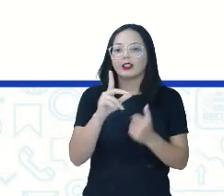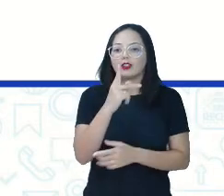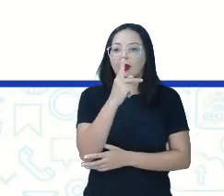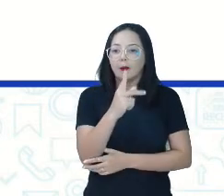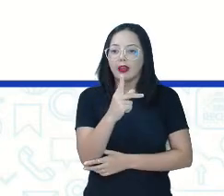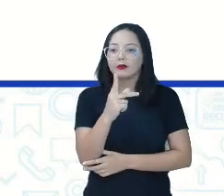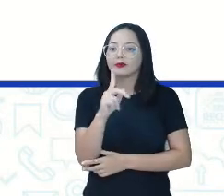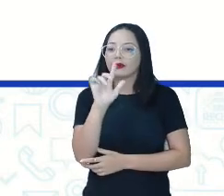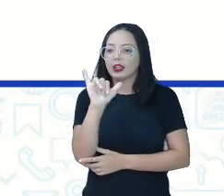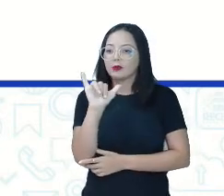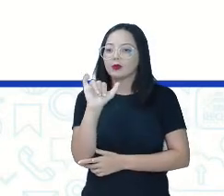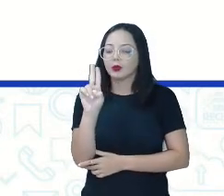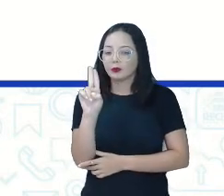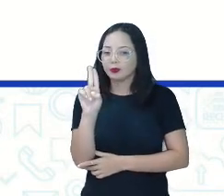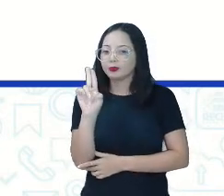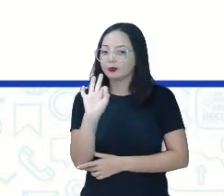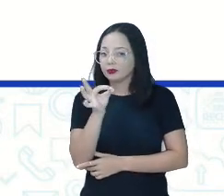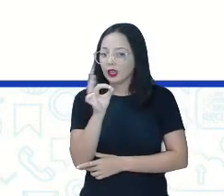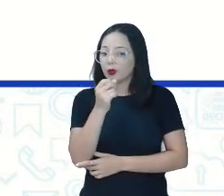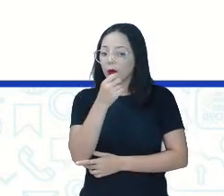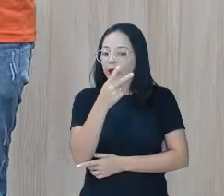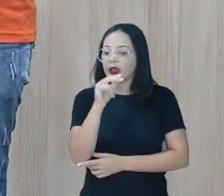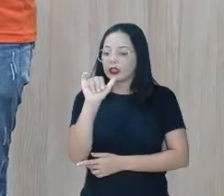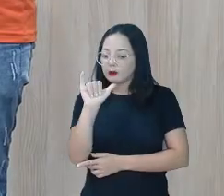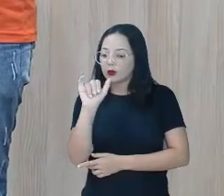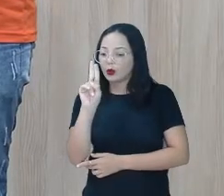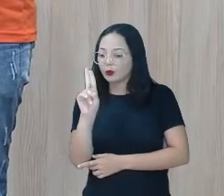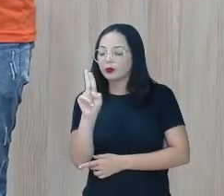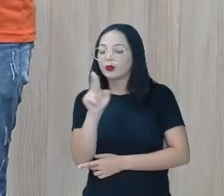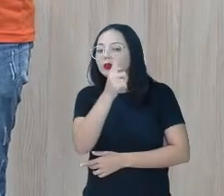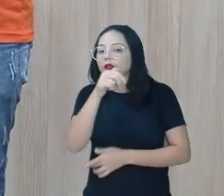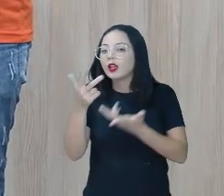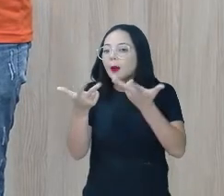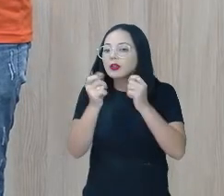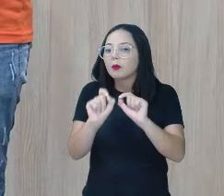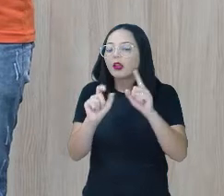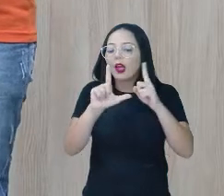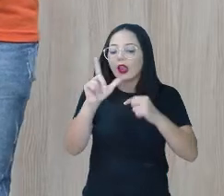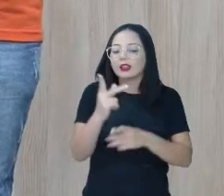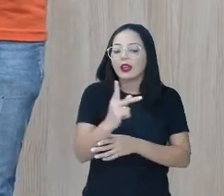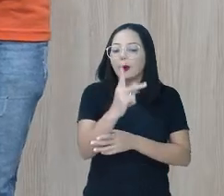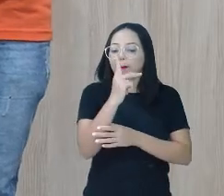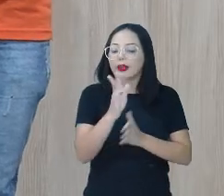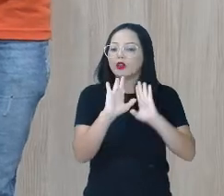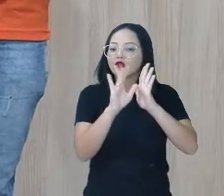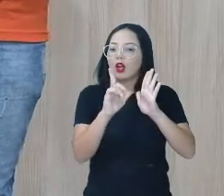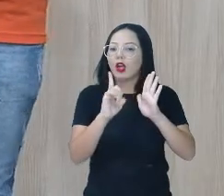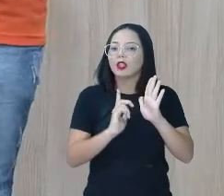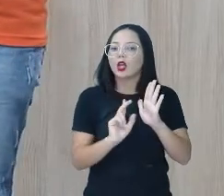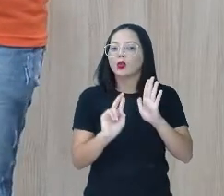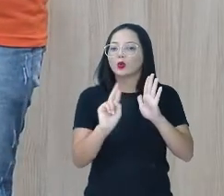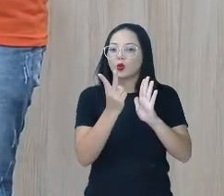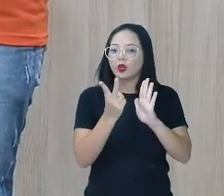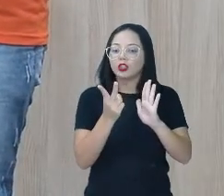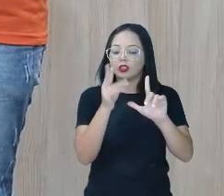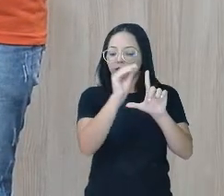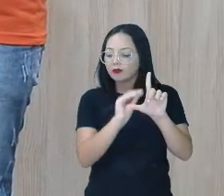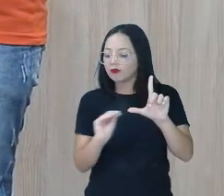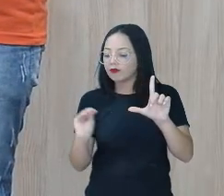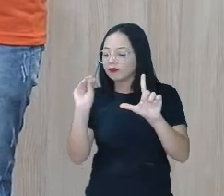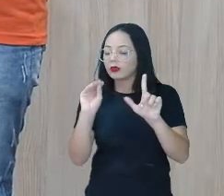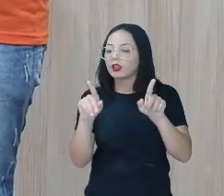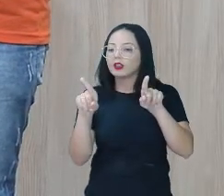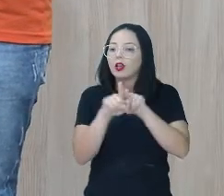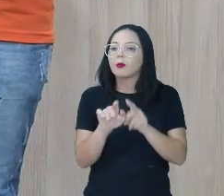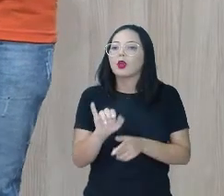P, Y e U, certo? Você pode notar que a letra P ela aparece em 2 monômios, a letra